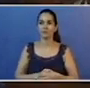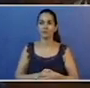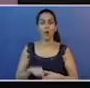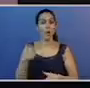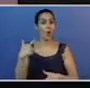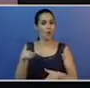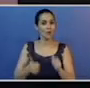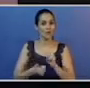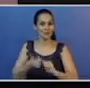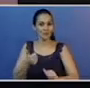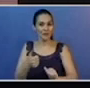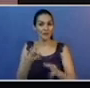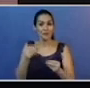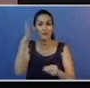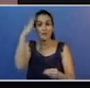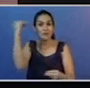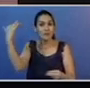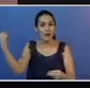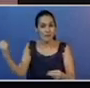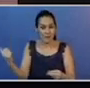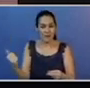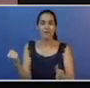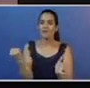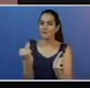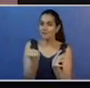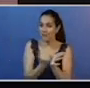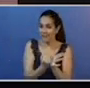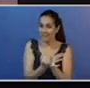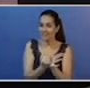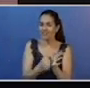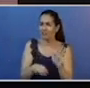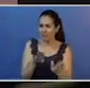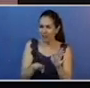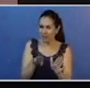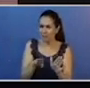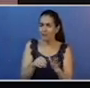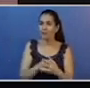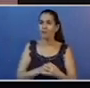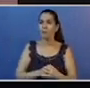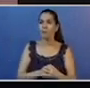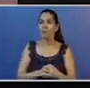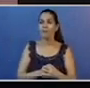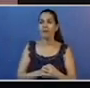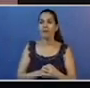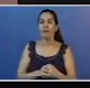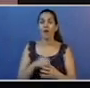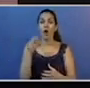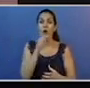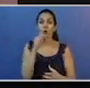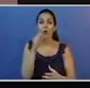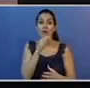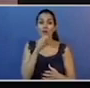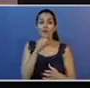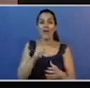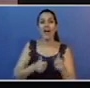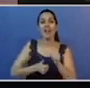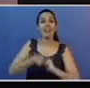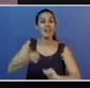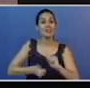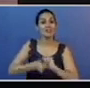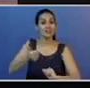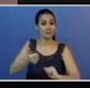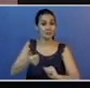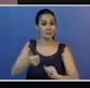Outro esporte também muito famoso pelas suas marcas, principalmente na parte das corridas, é o atletismo, que ele é feito